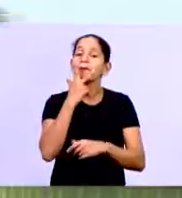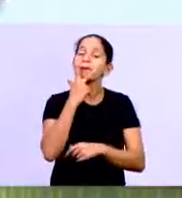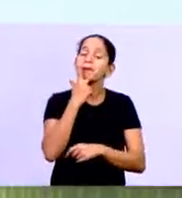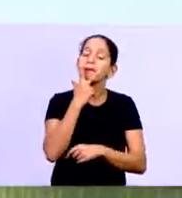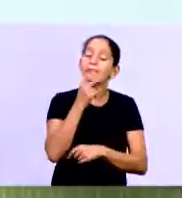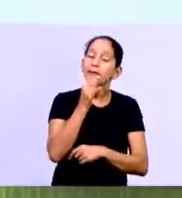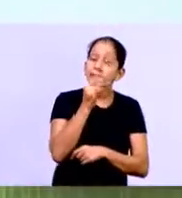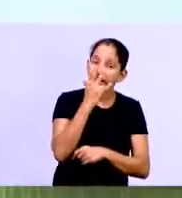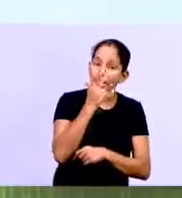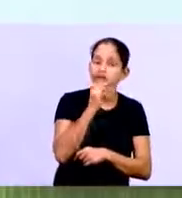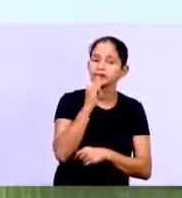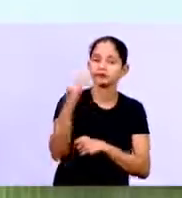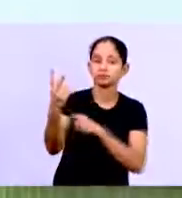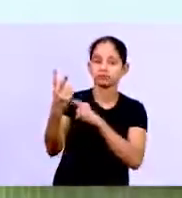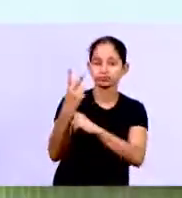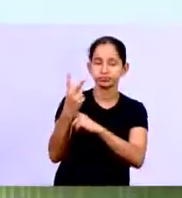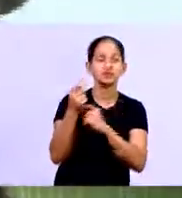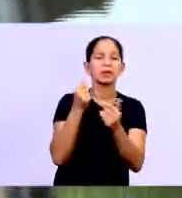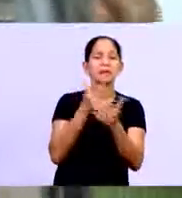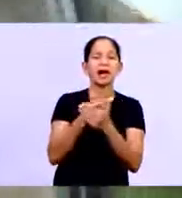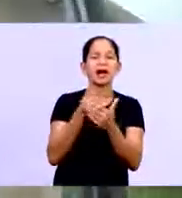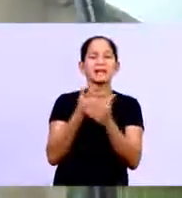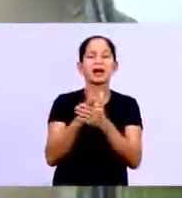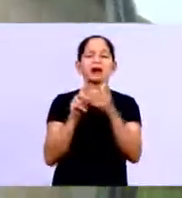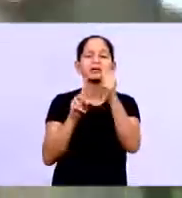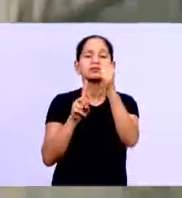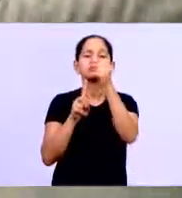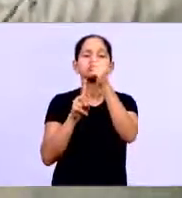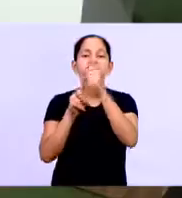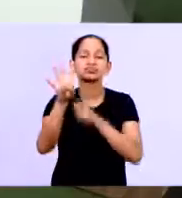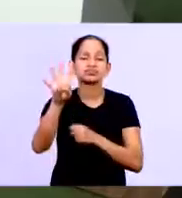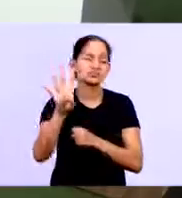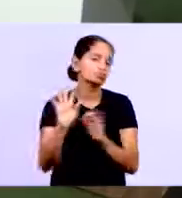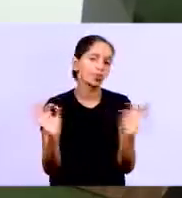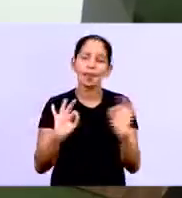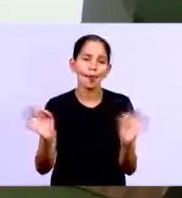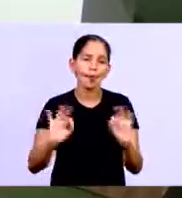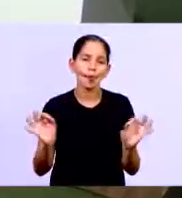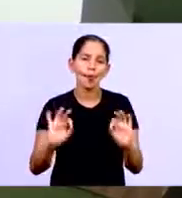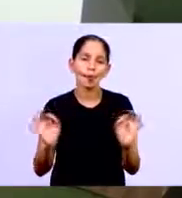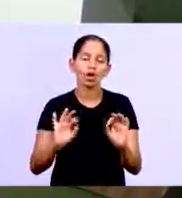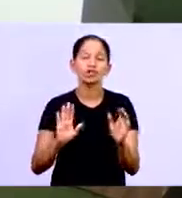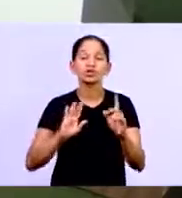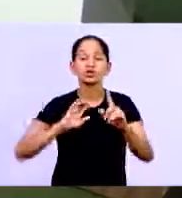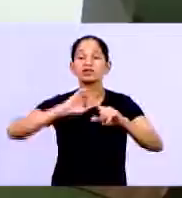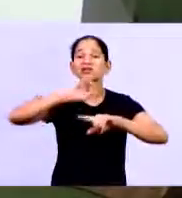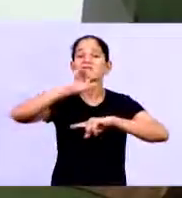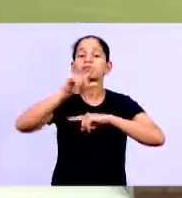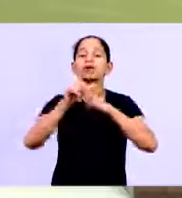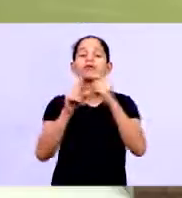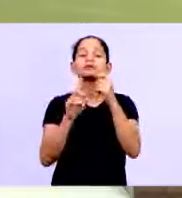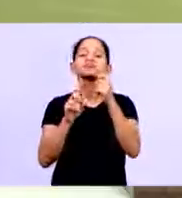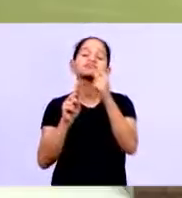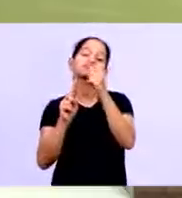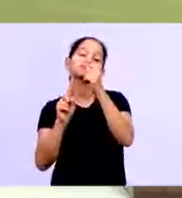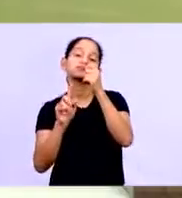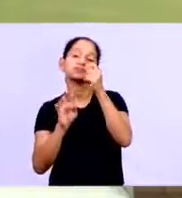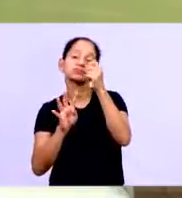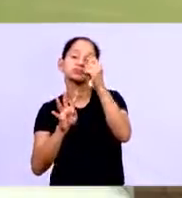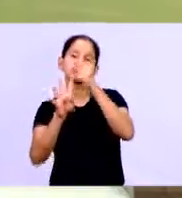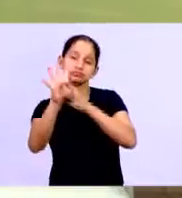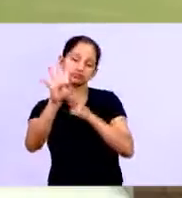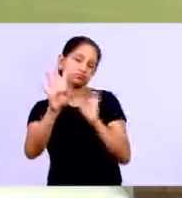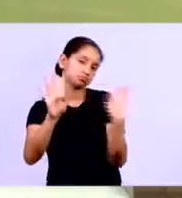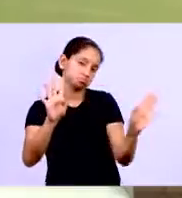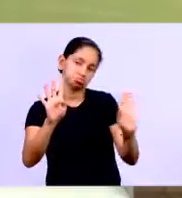subsídio, não. Você não precisa pagar o primeiro mês, segundo mês, você vai pagar só no quarto, quinto mês. Seria uma série de pagamento